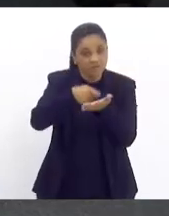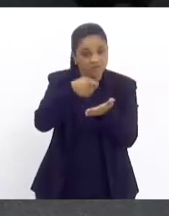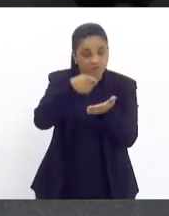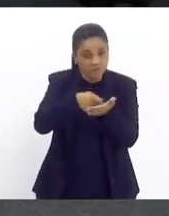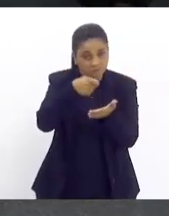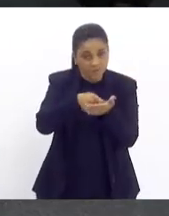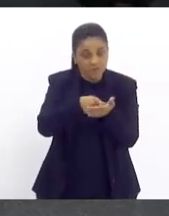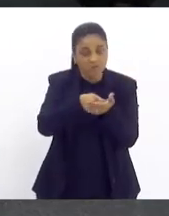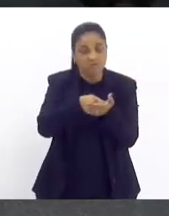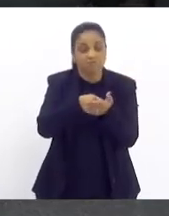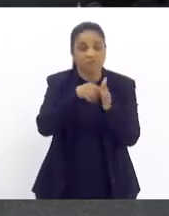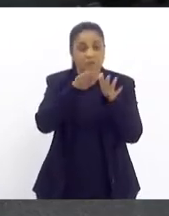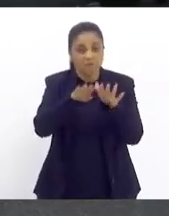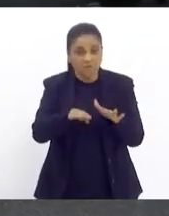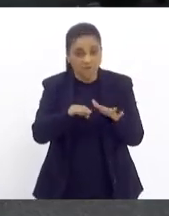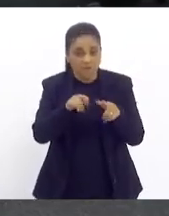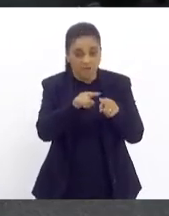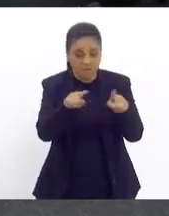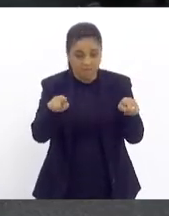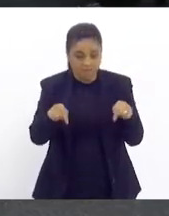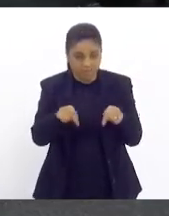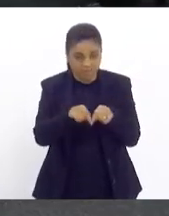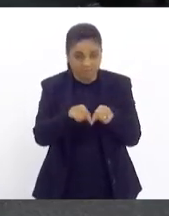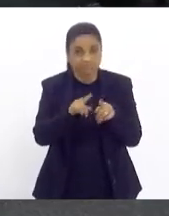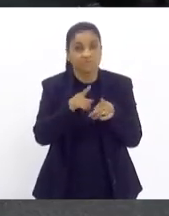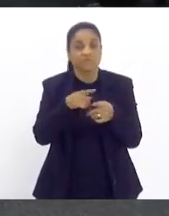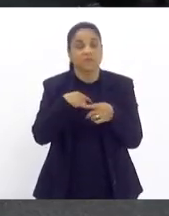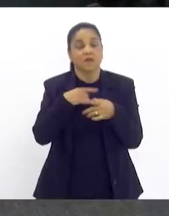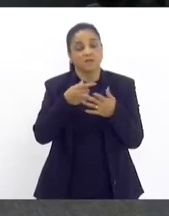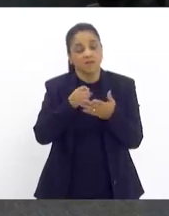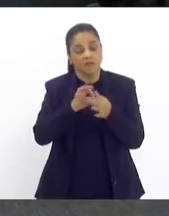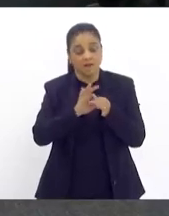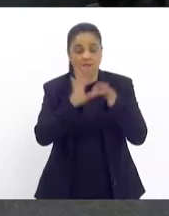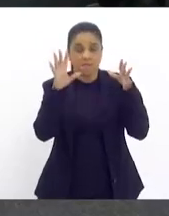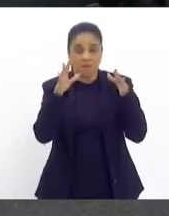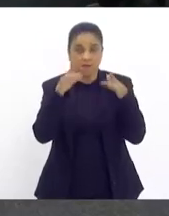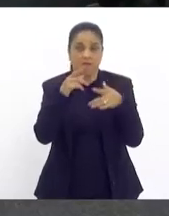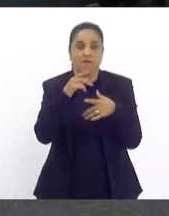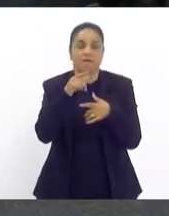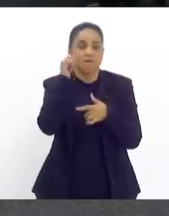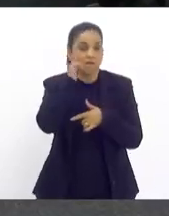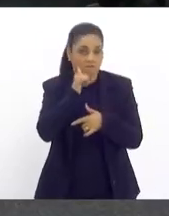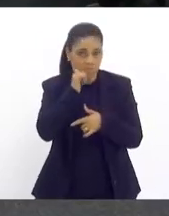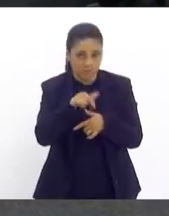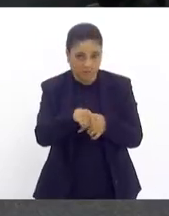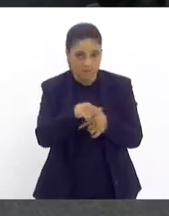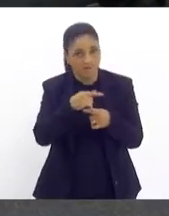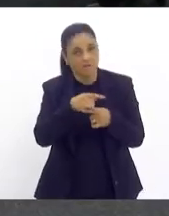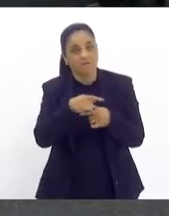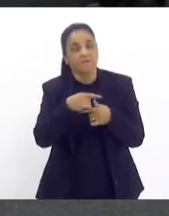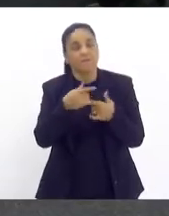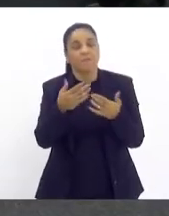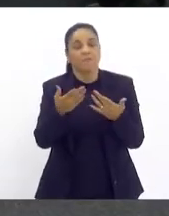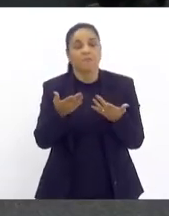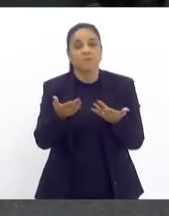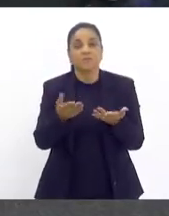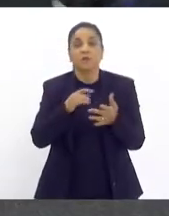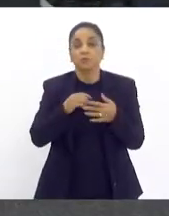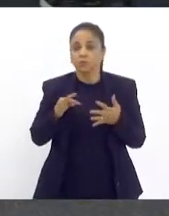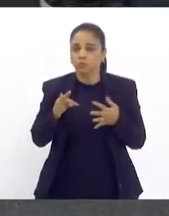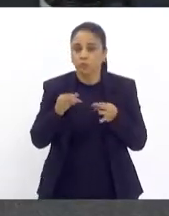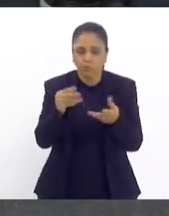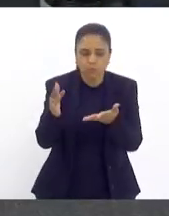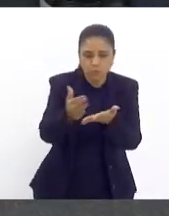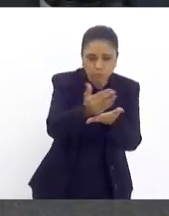paciente o arquivamento na administração do hospital né todos os dados